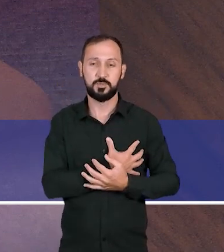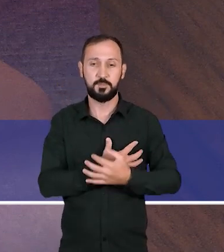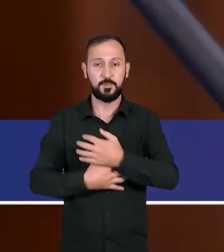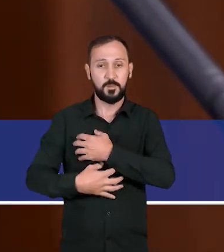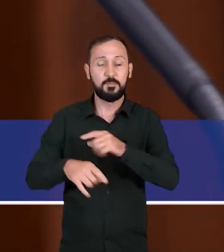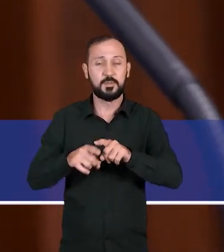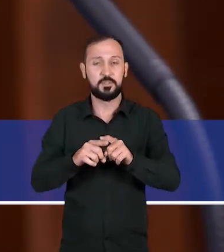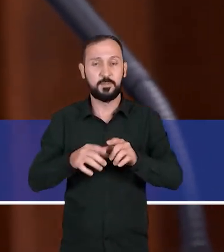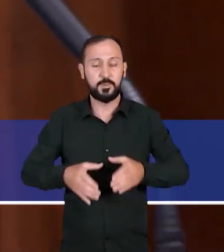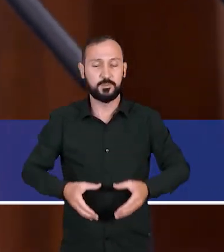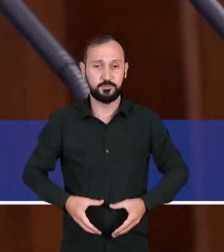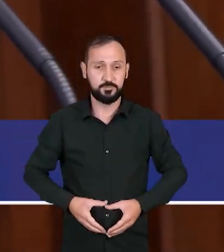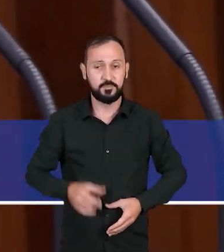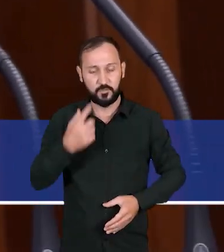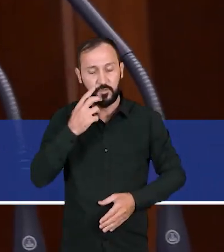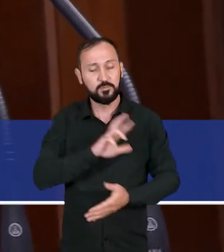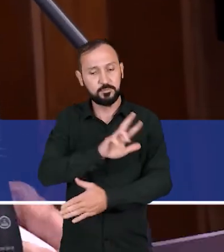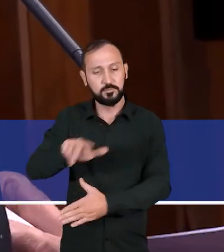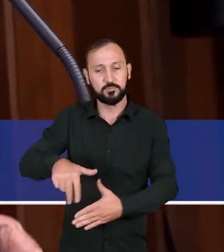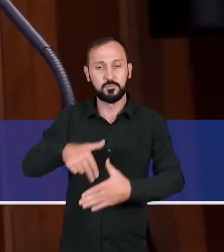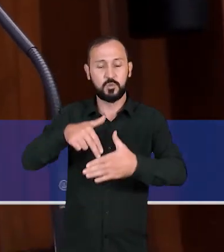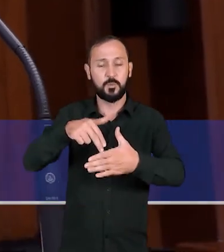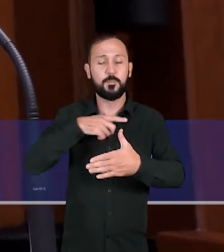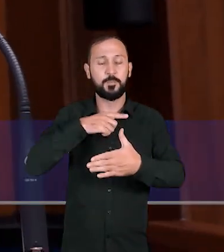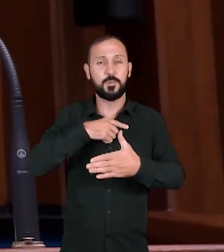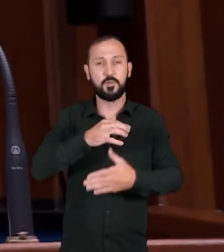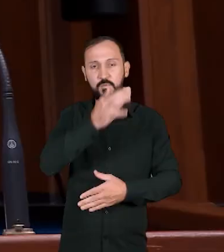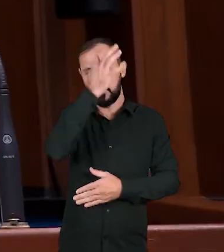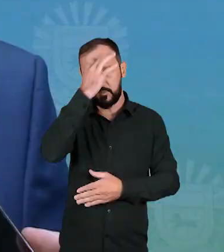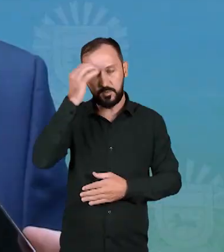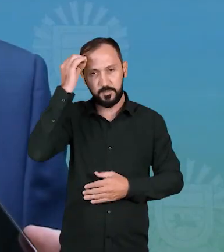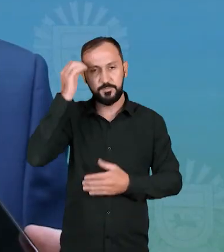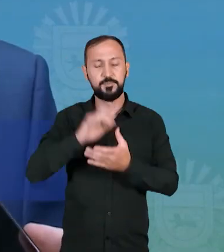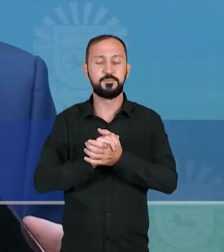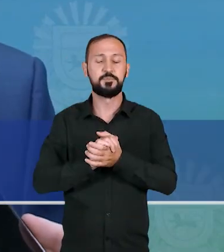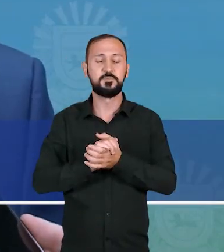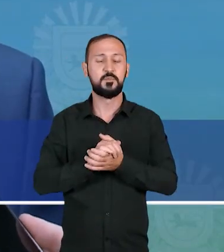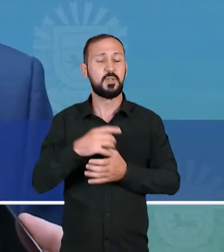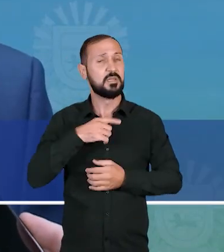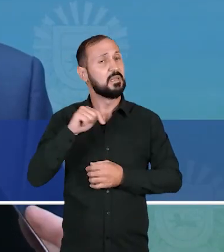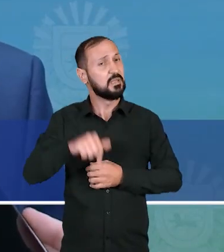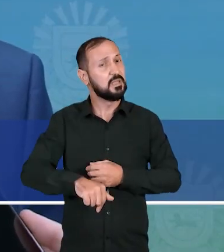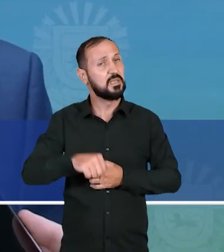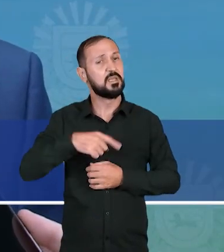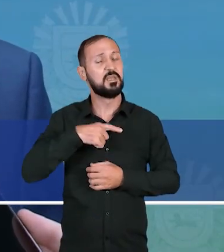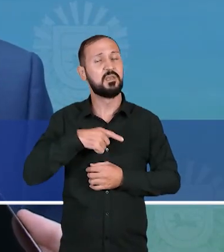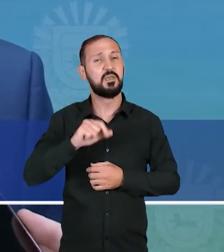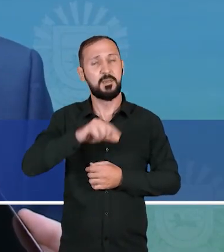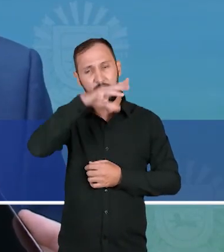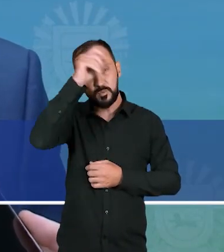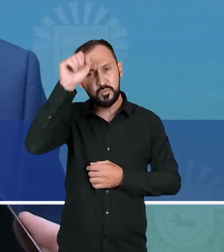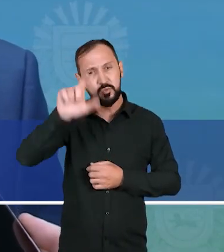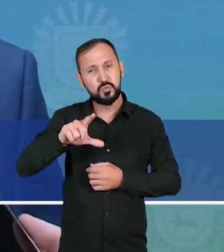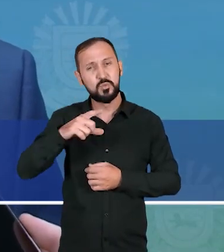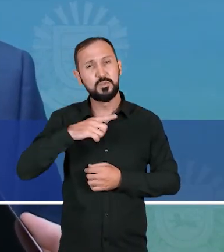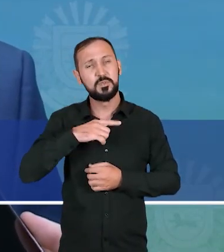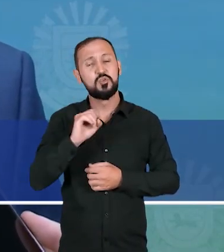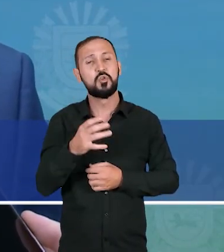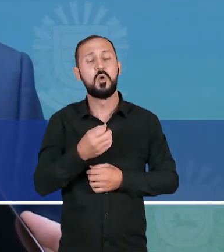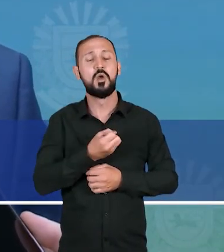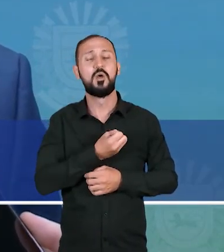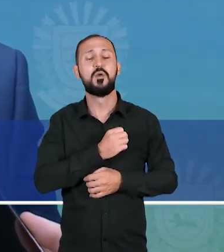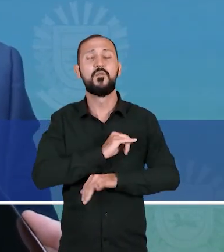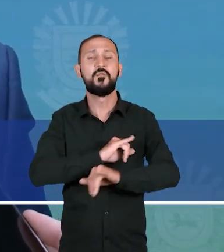do útero, foi tema do uso da tribuna pelo deputado Felipe Orro, do PSDB. Nós temos aqui em Mato Grosso do Sul, somente em